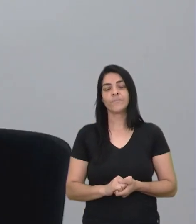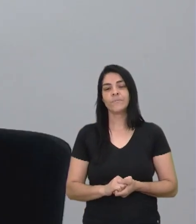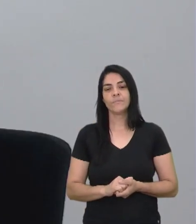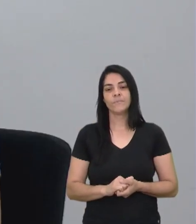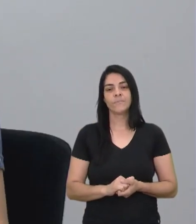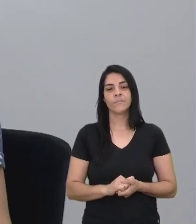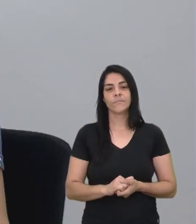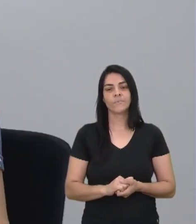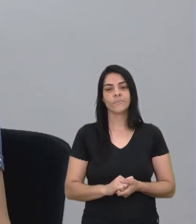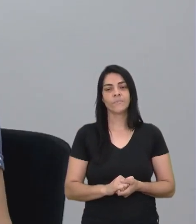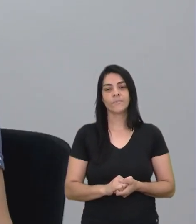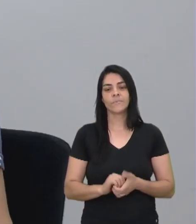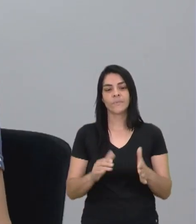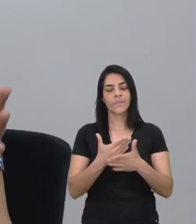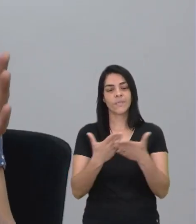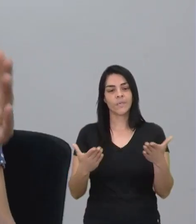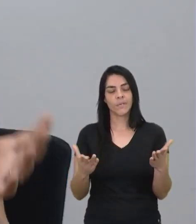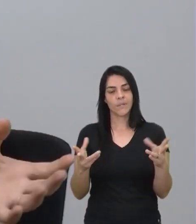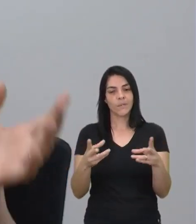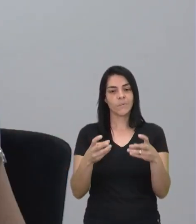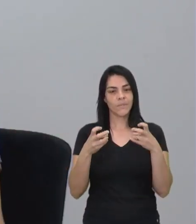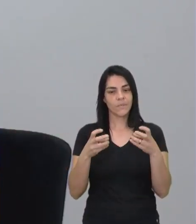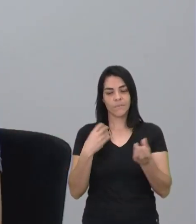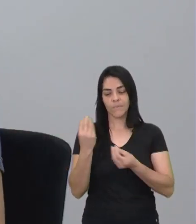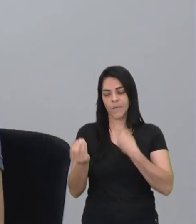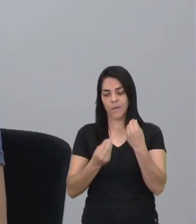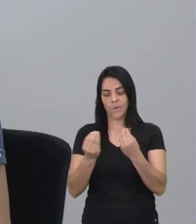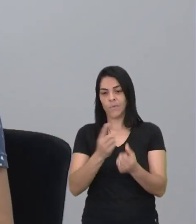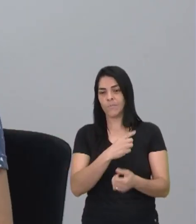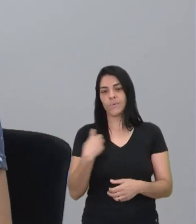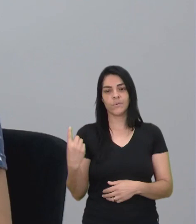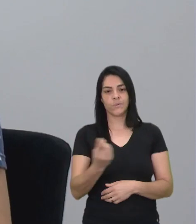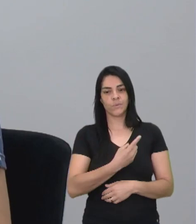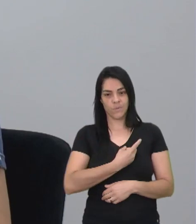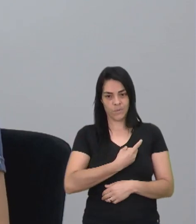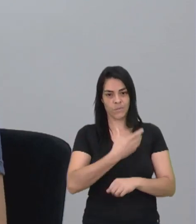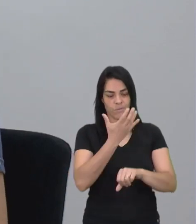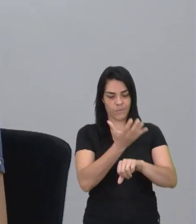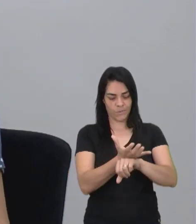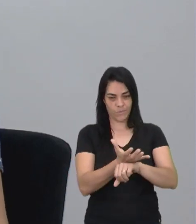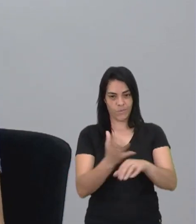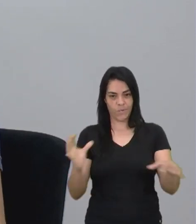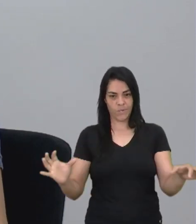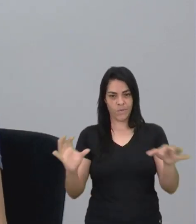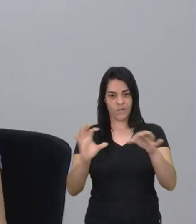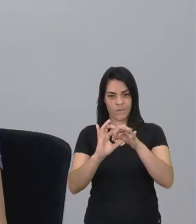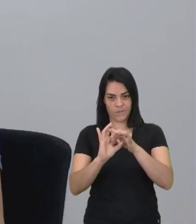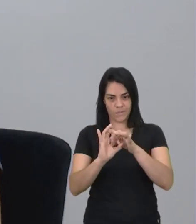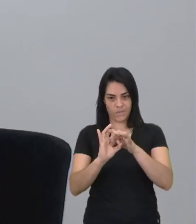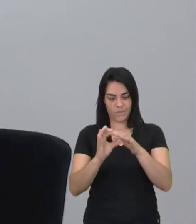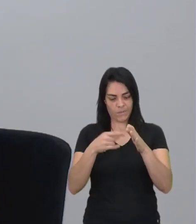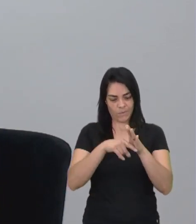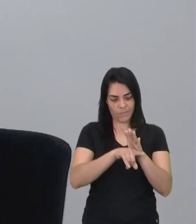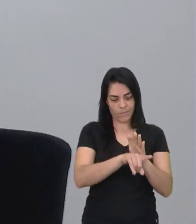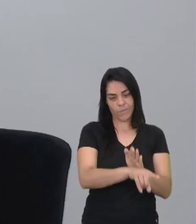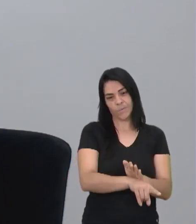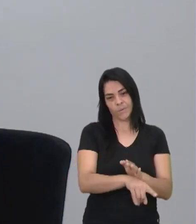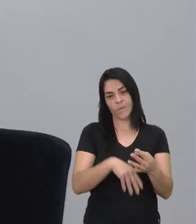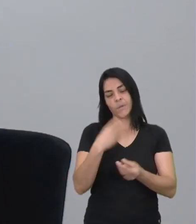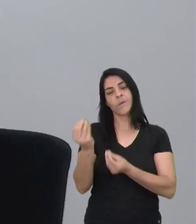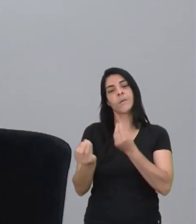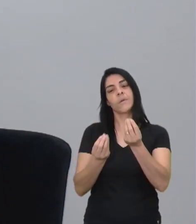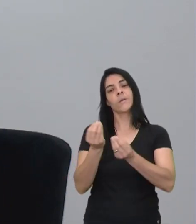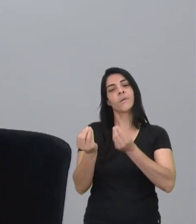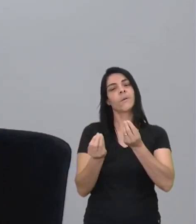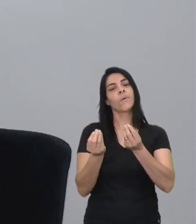né, Su, que é a gente perceber como os nossos componentes estão interligados dentro desse aprofundamento e